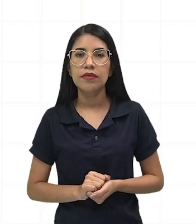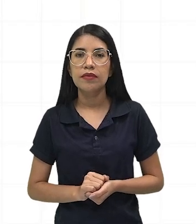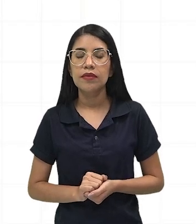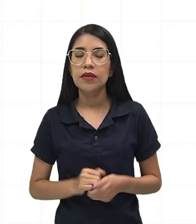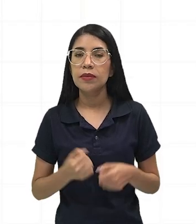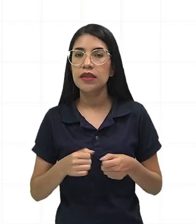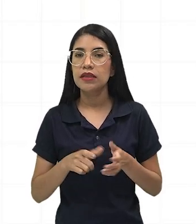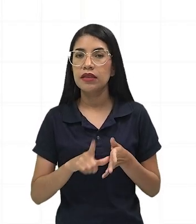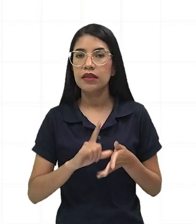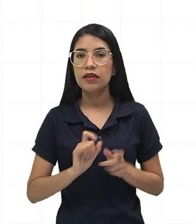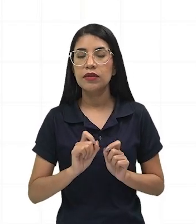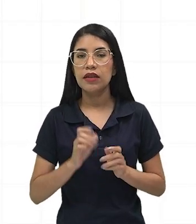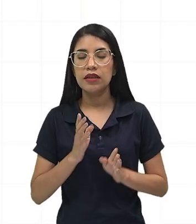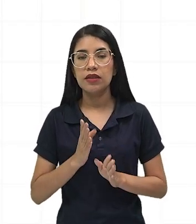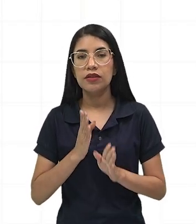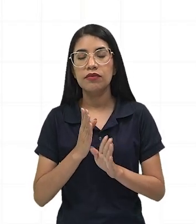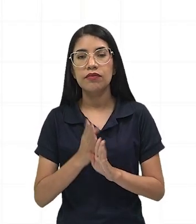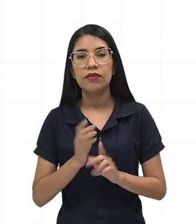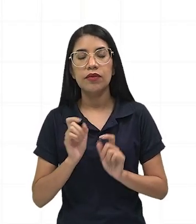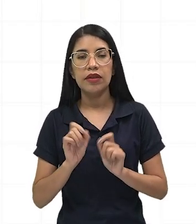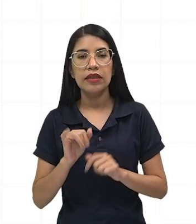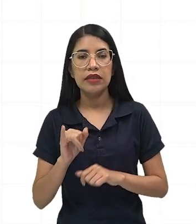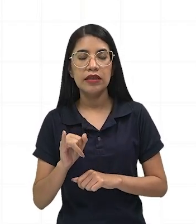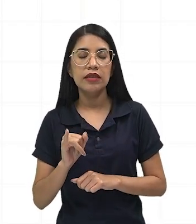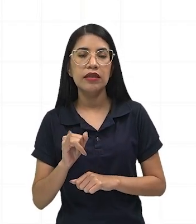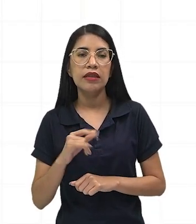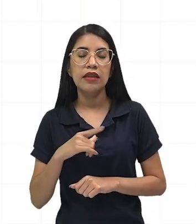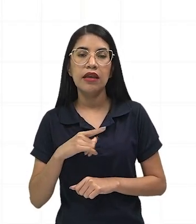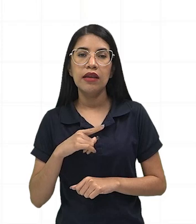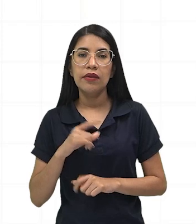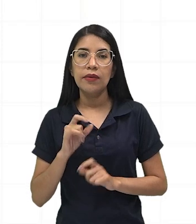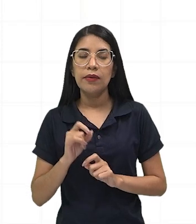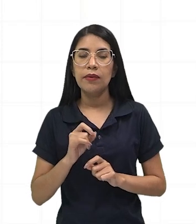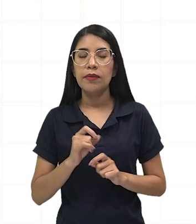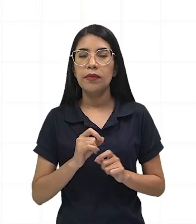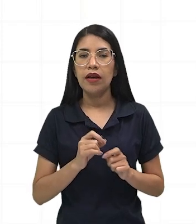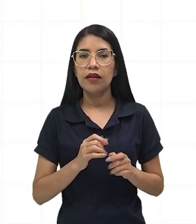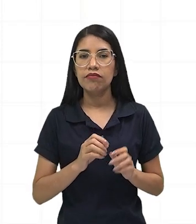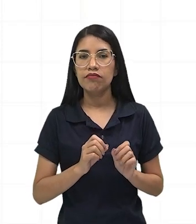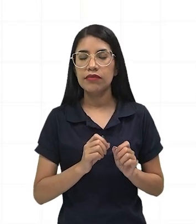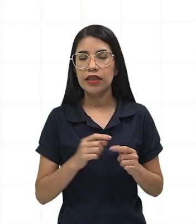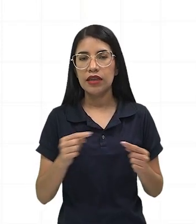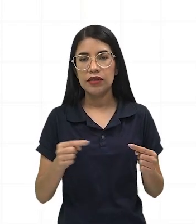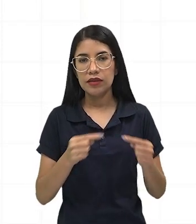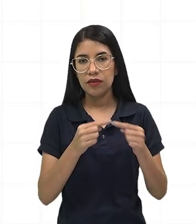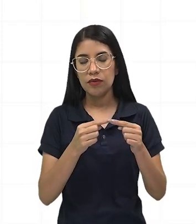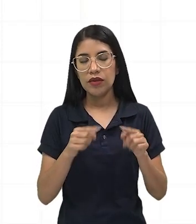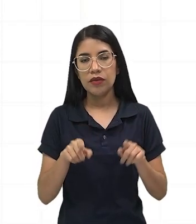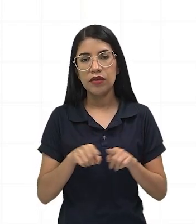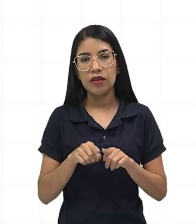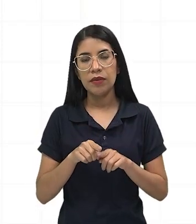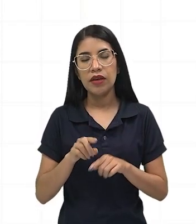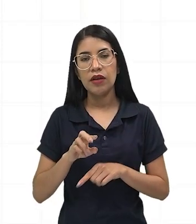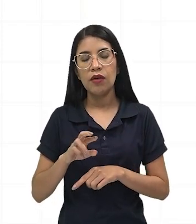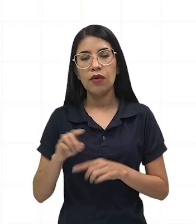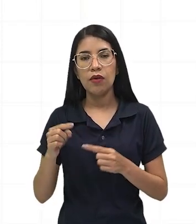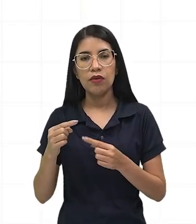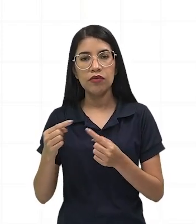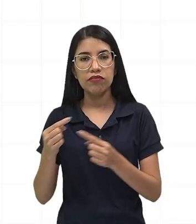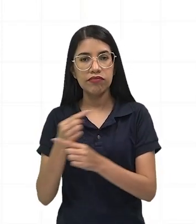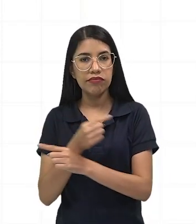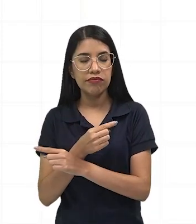é fazer essa identificação, se você está diante de uma grandeza diretamente proporcional ou